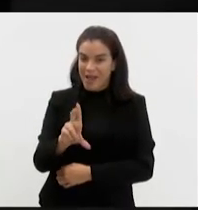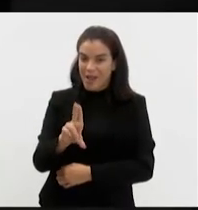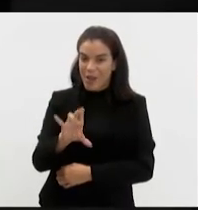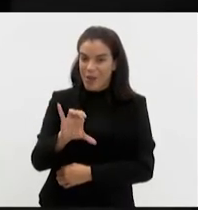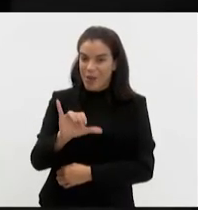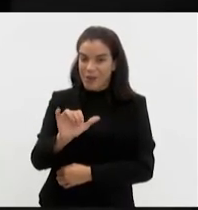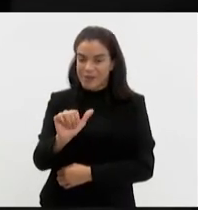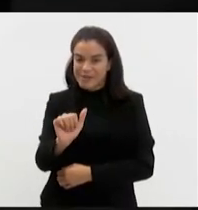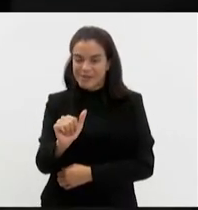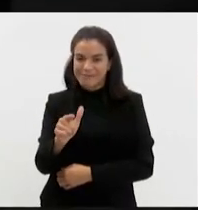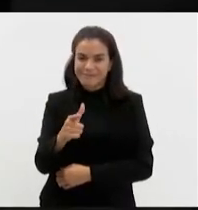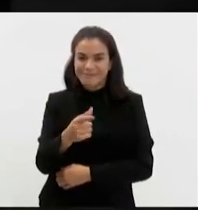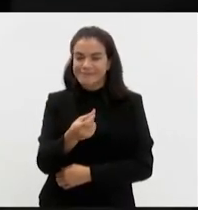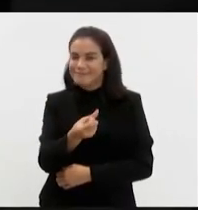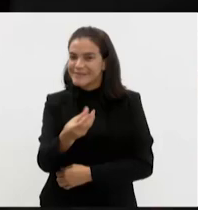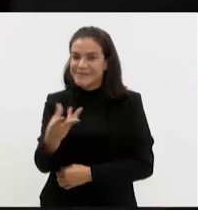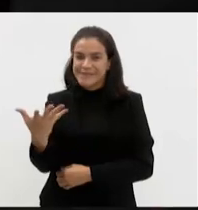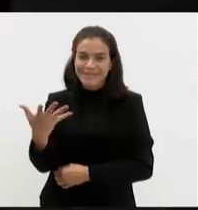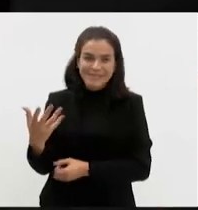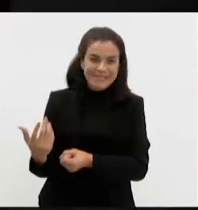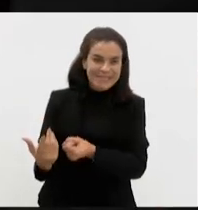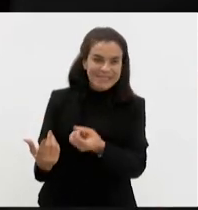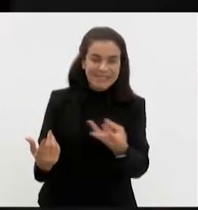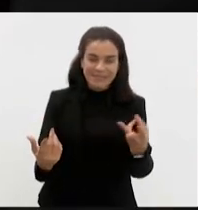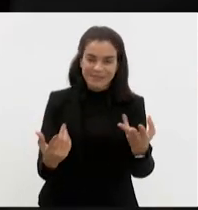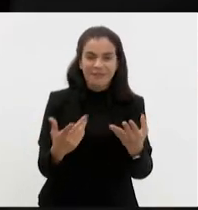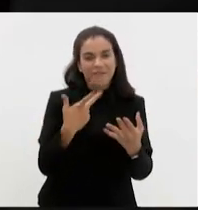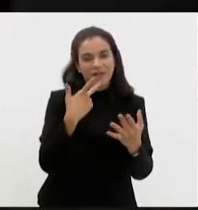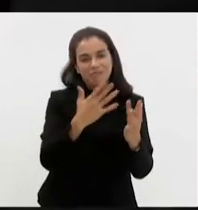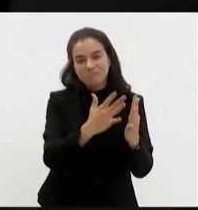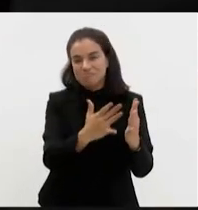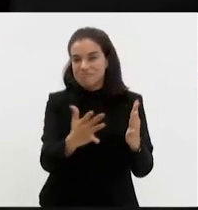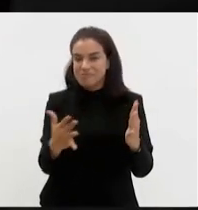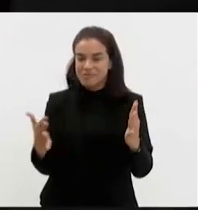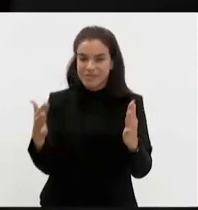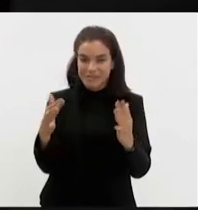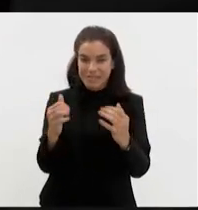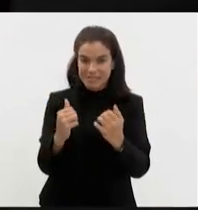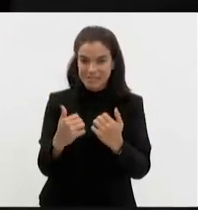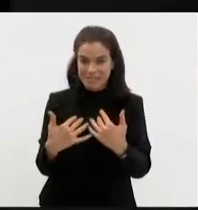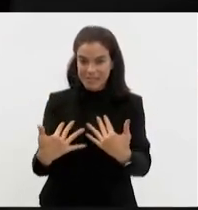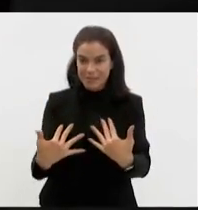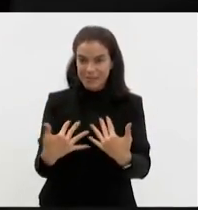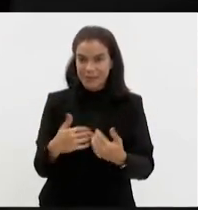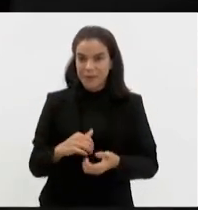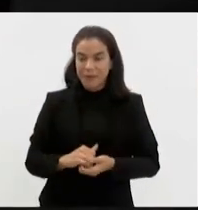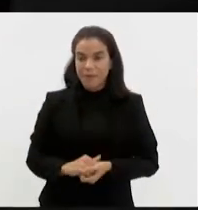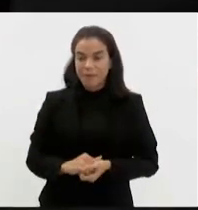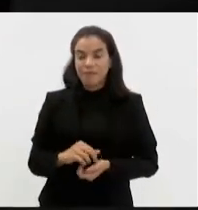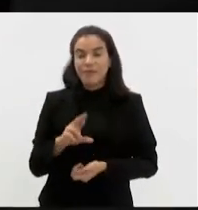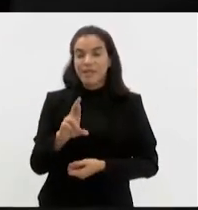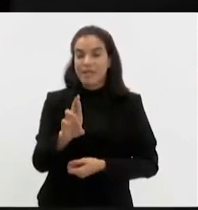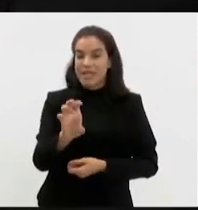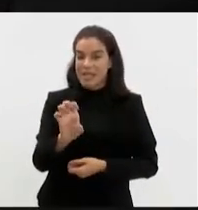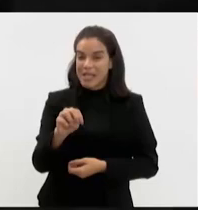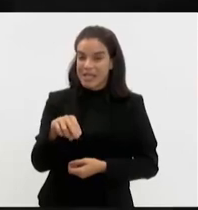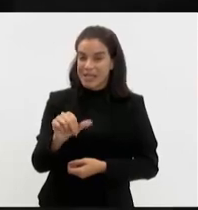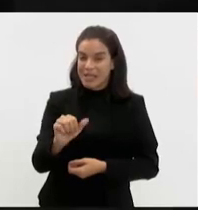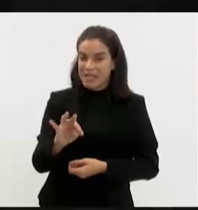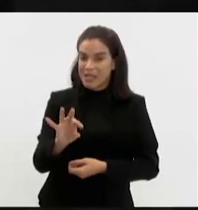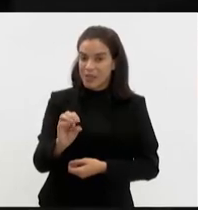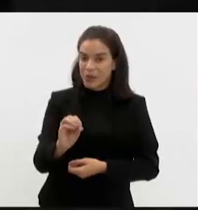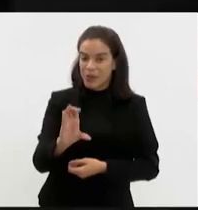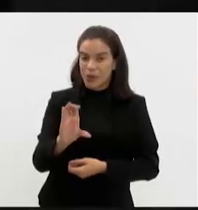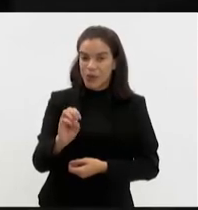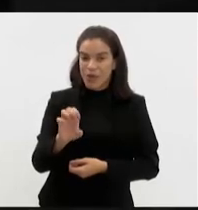olhando e há tantos outros que a gente vai falando aqui durante a cerimônia Renato Coelho também Dr Renato Coelho